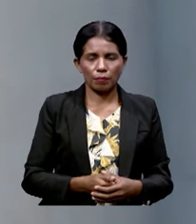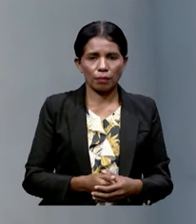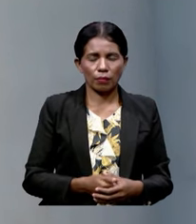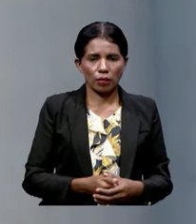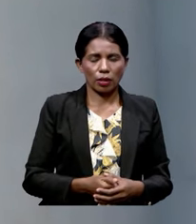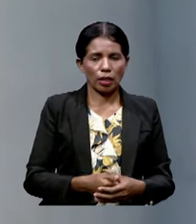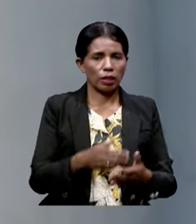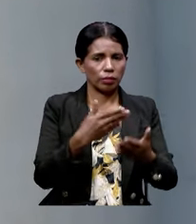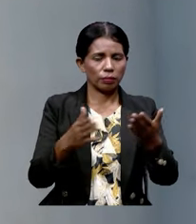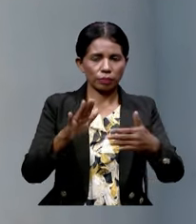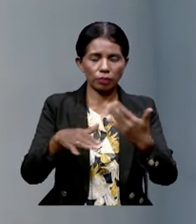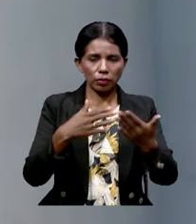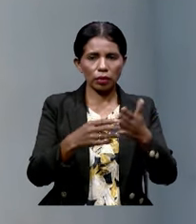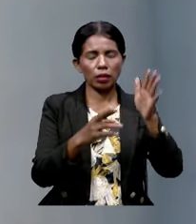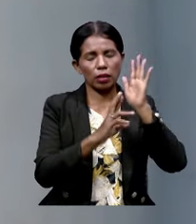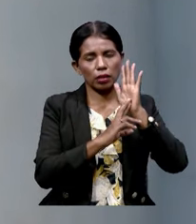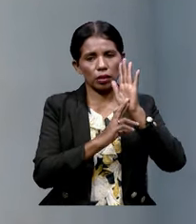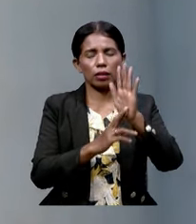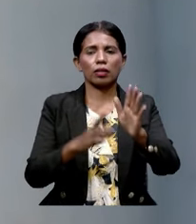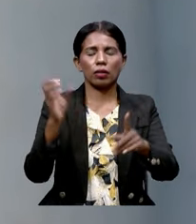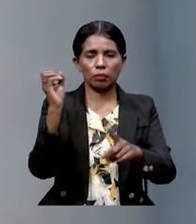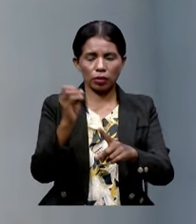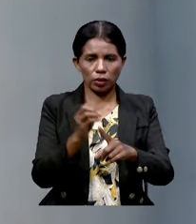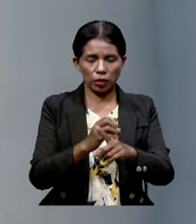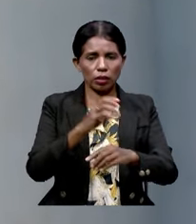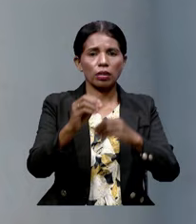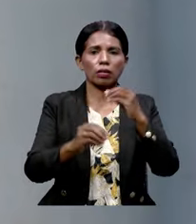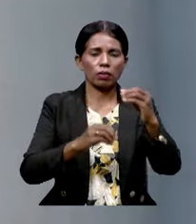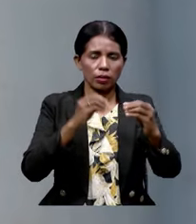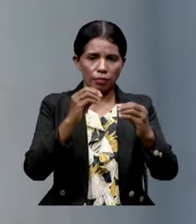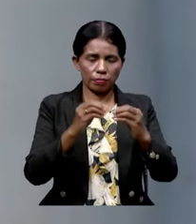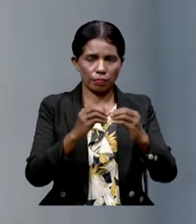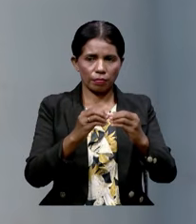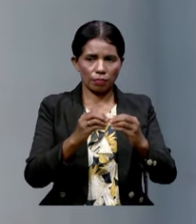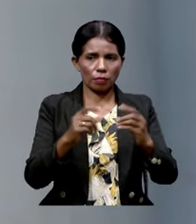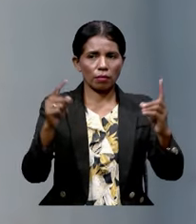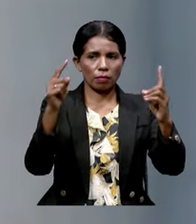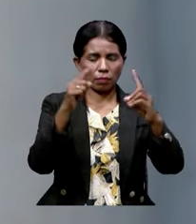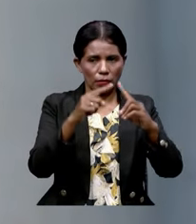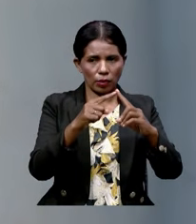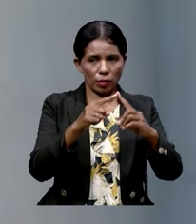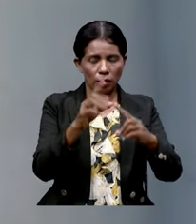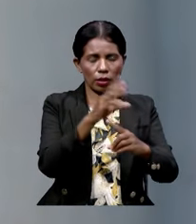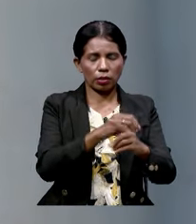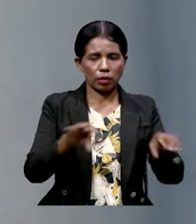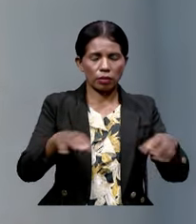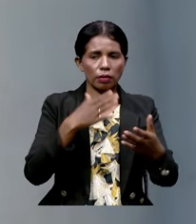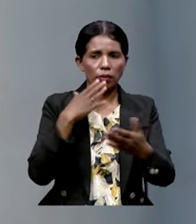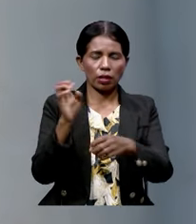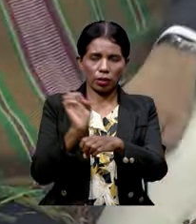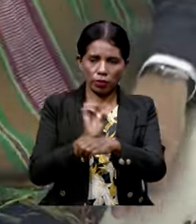Recurso hirakne representa oportunidade significante e da progresso